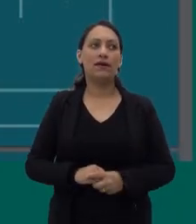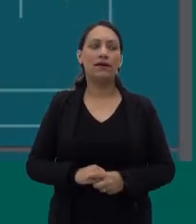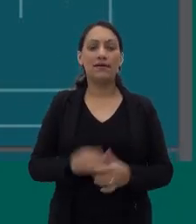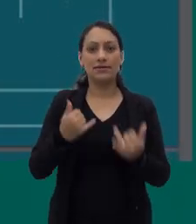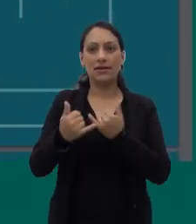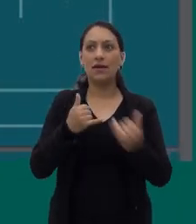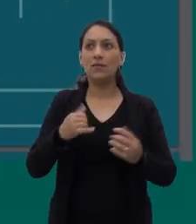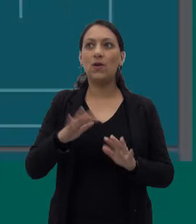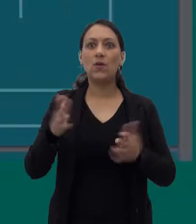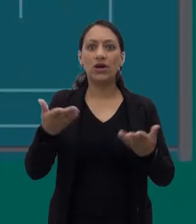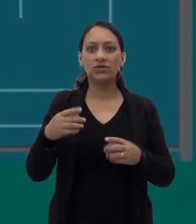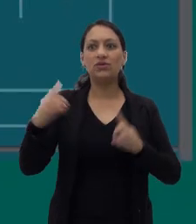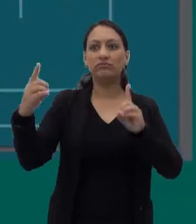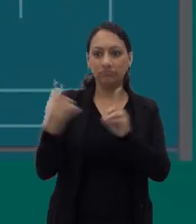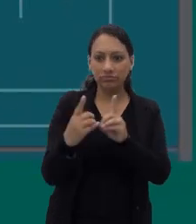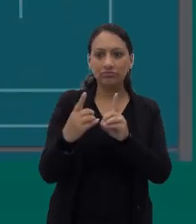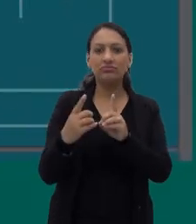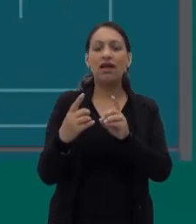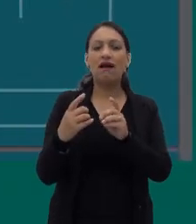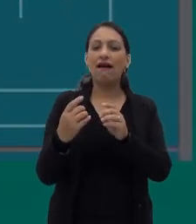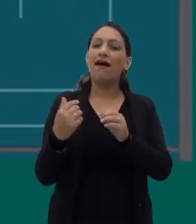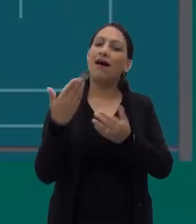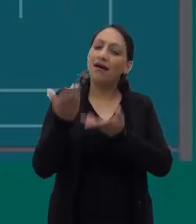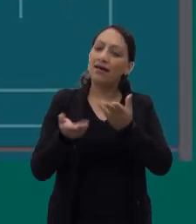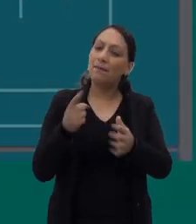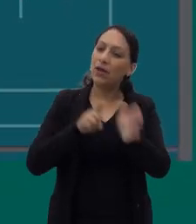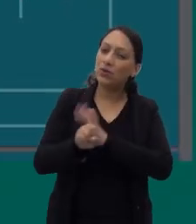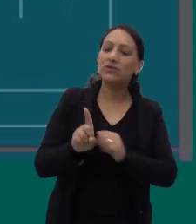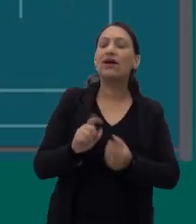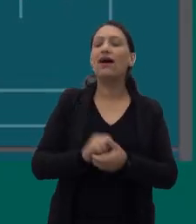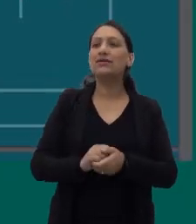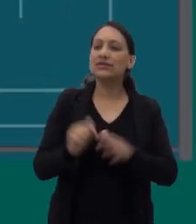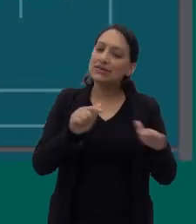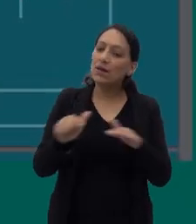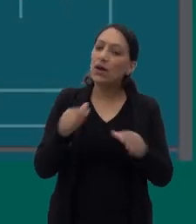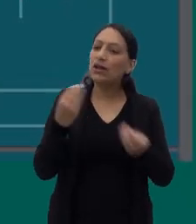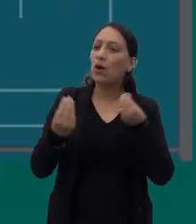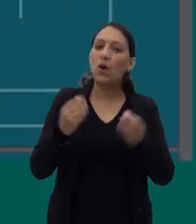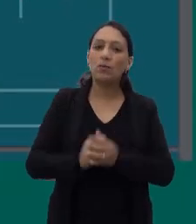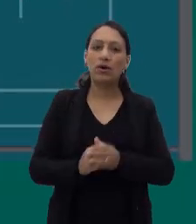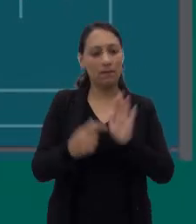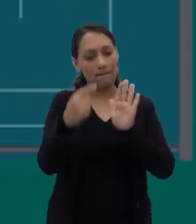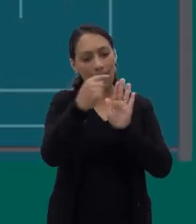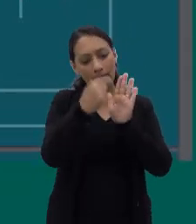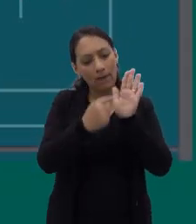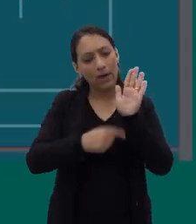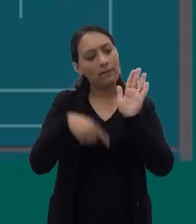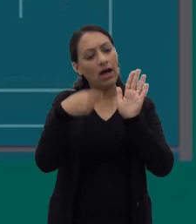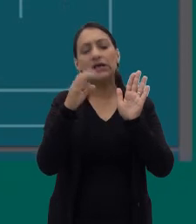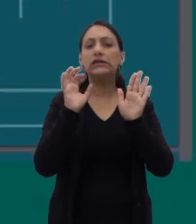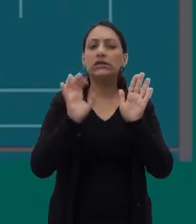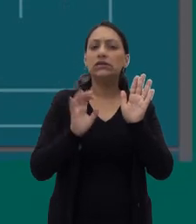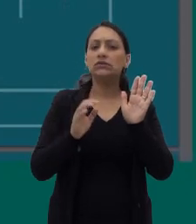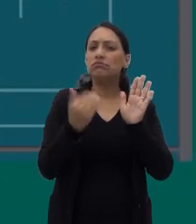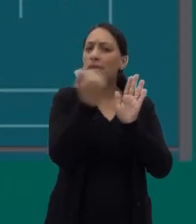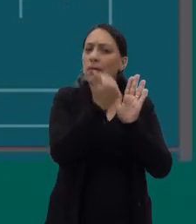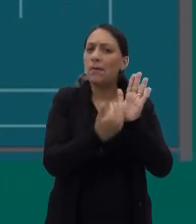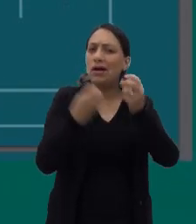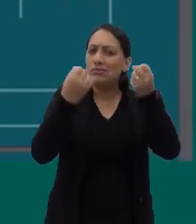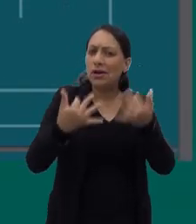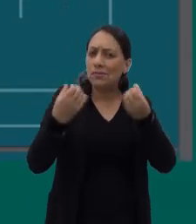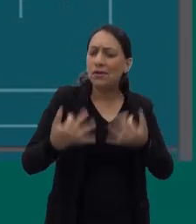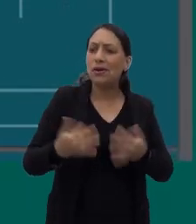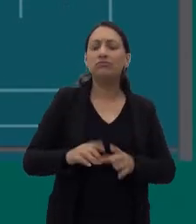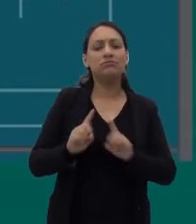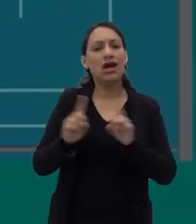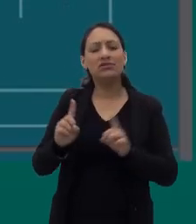pergunta, né, como é que foi a semana? Veio o checklist. Fiz isso e aquilo. Tá, e dentro disso, e tu